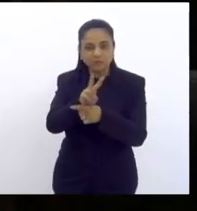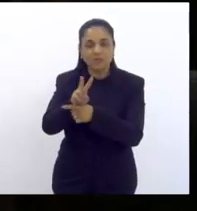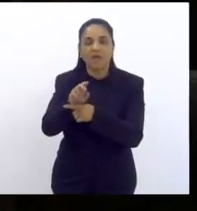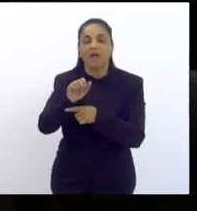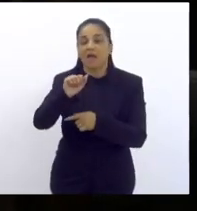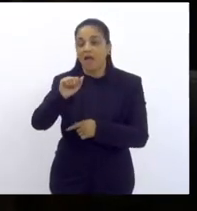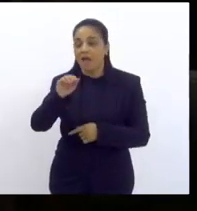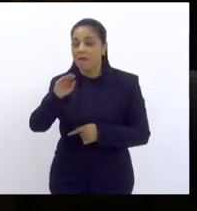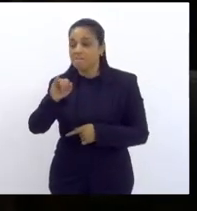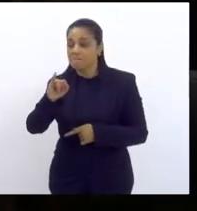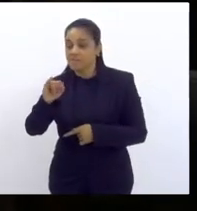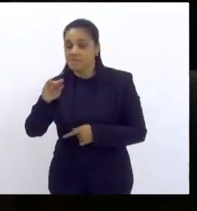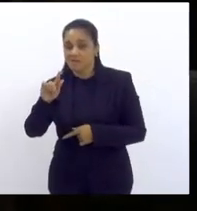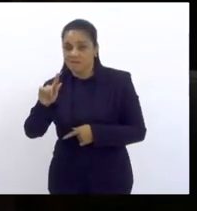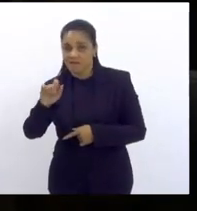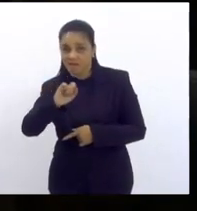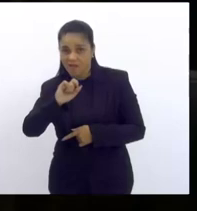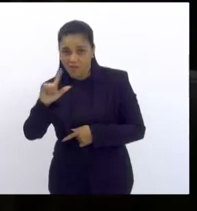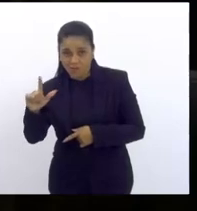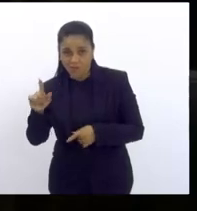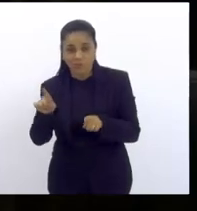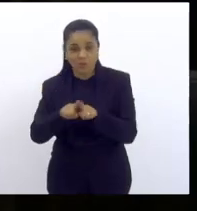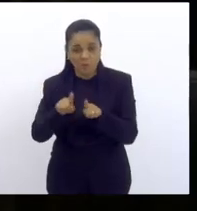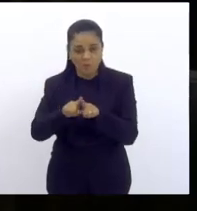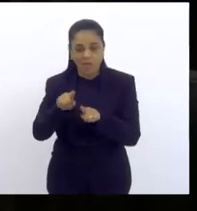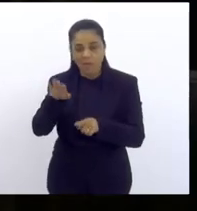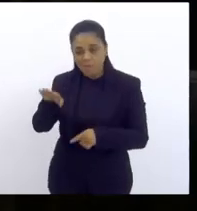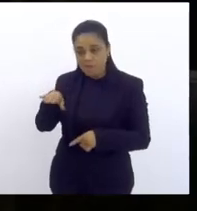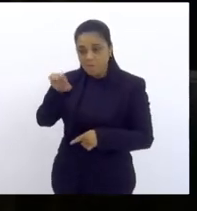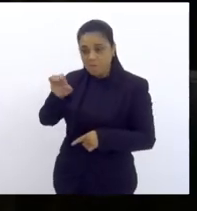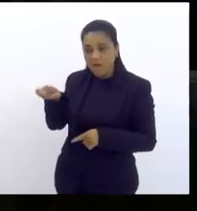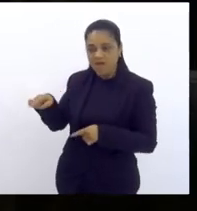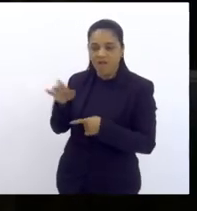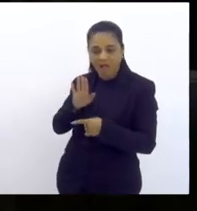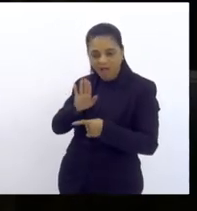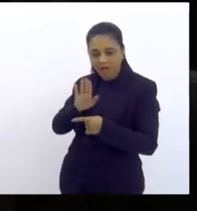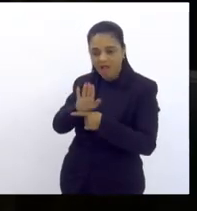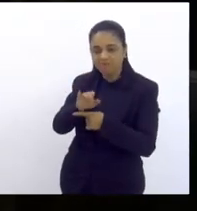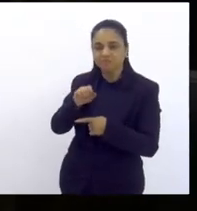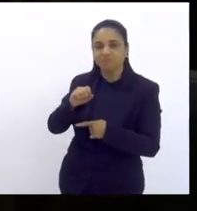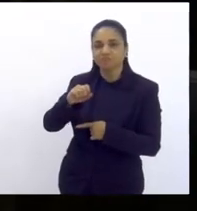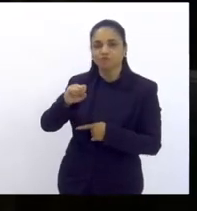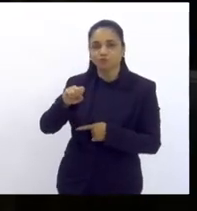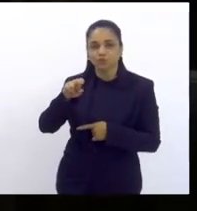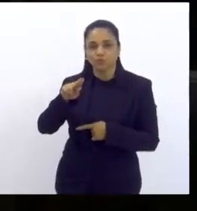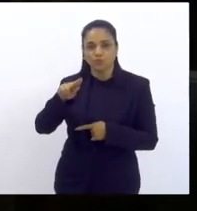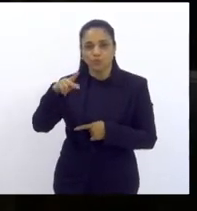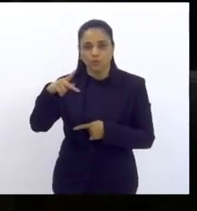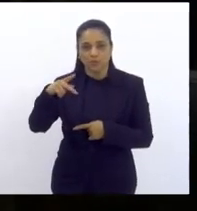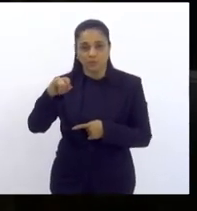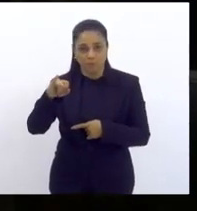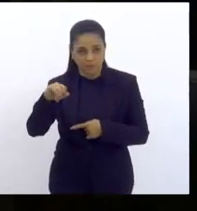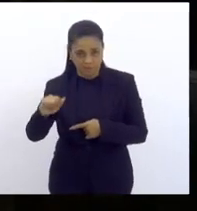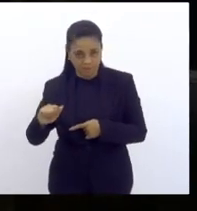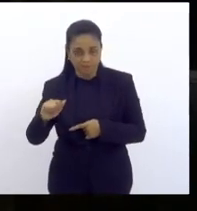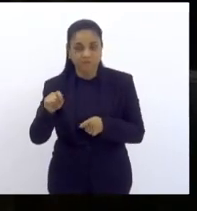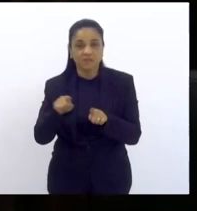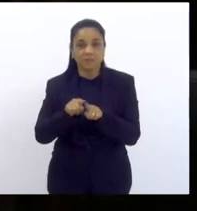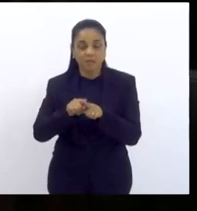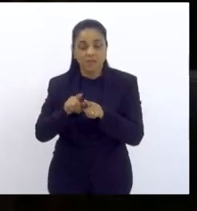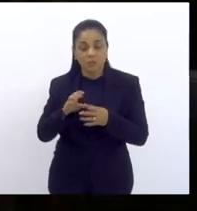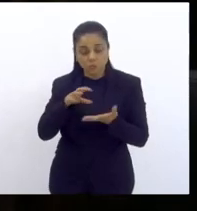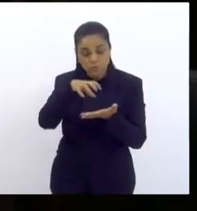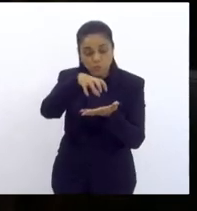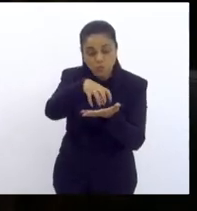protegendo sempre a suipa como uma mãezona me deixa isso bastante feliz com ela temos também nosso conselho